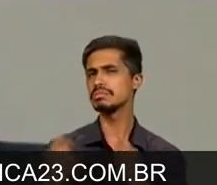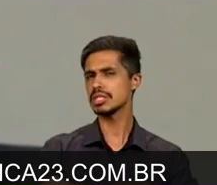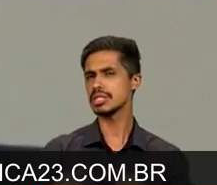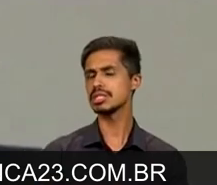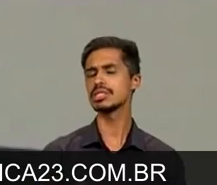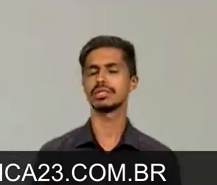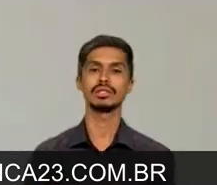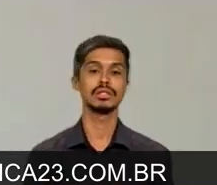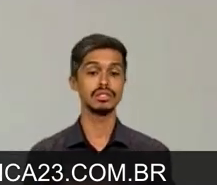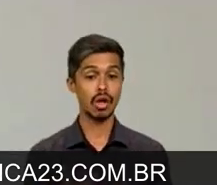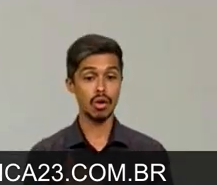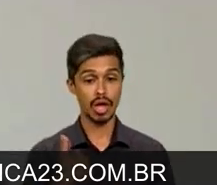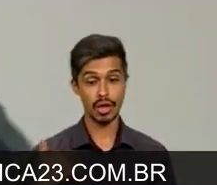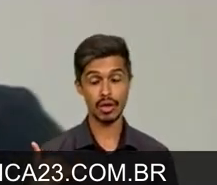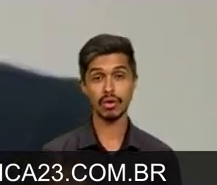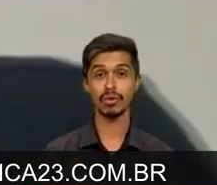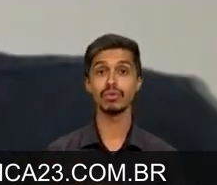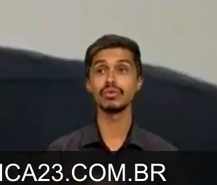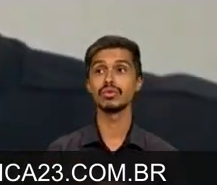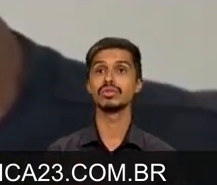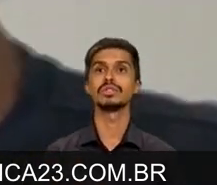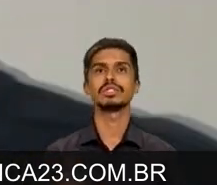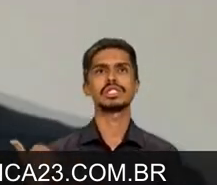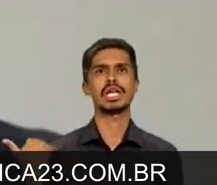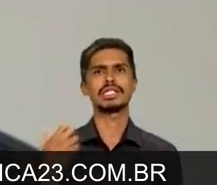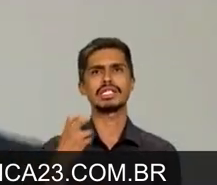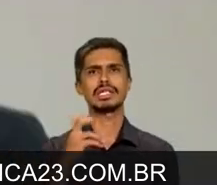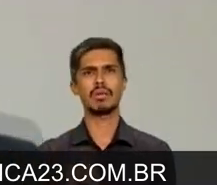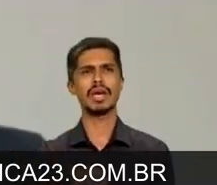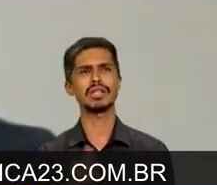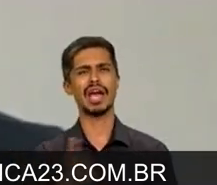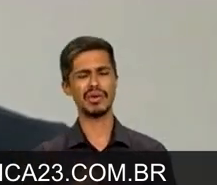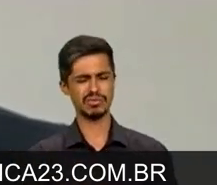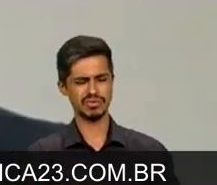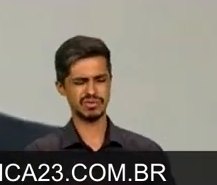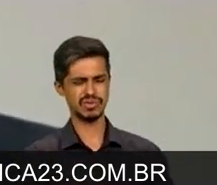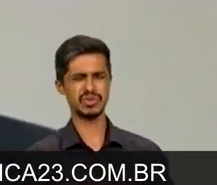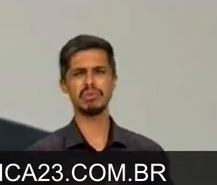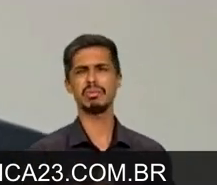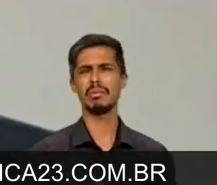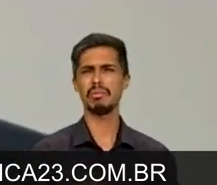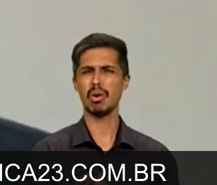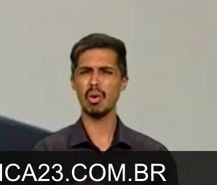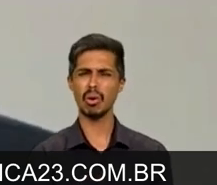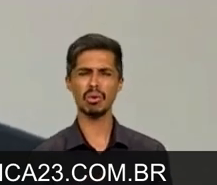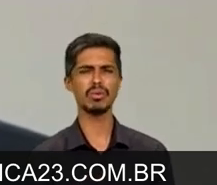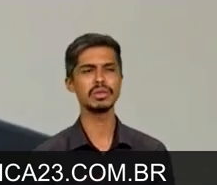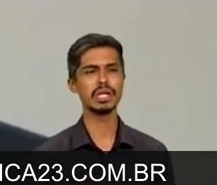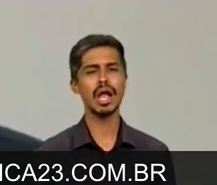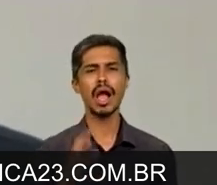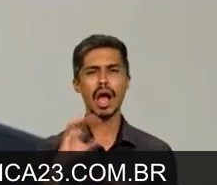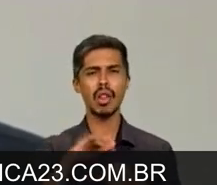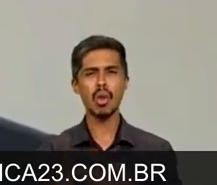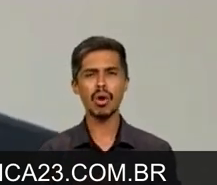Com 50 anos, né, eu estava urinando pouco, à